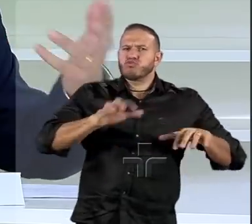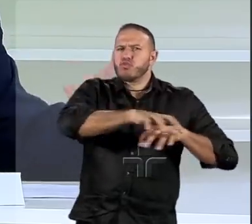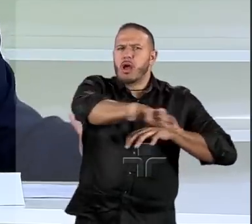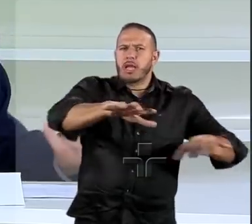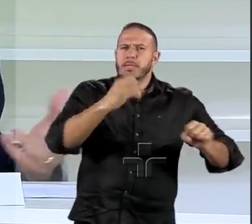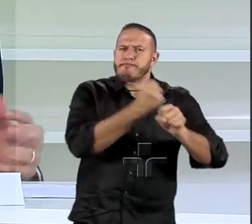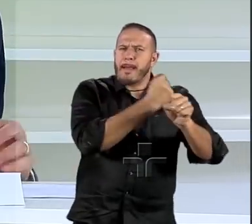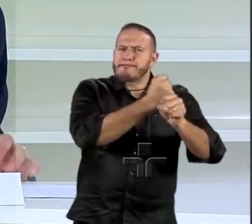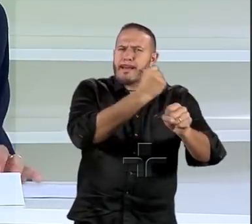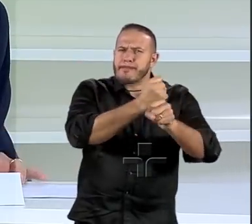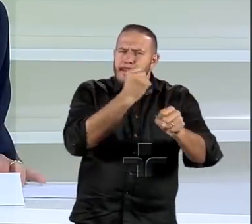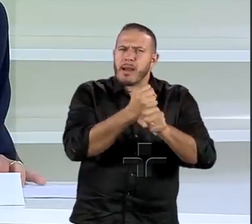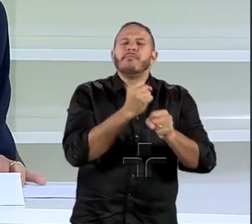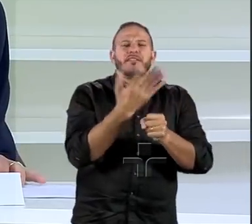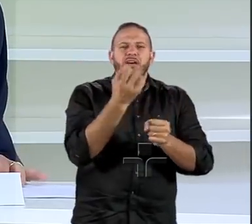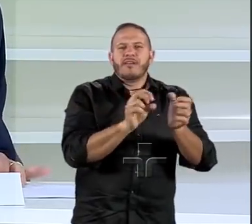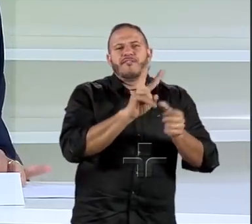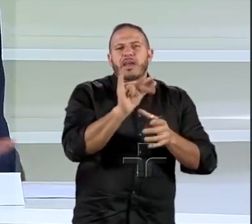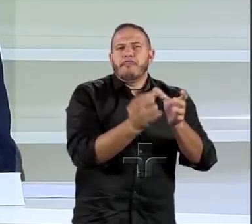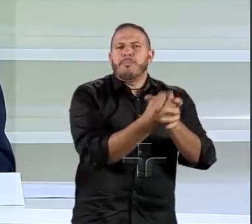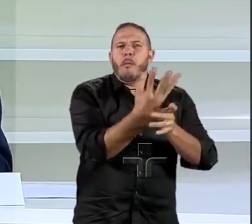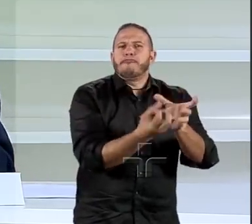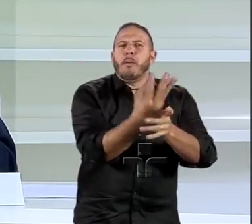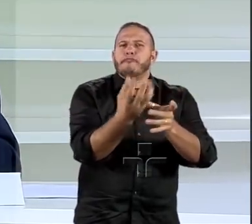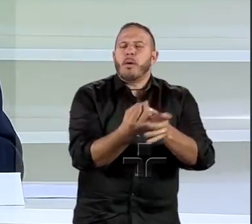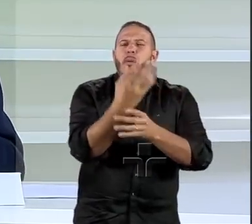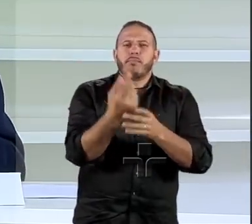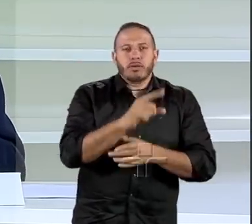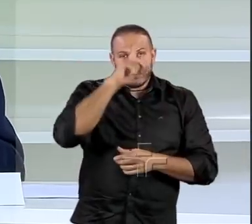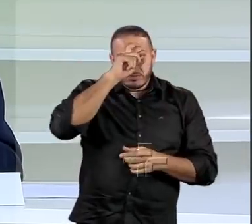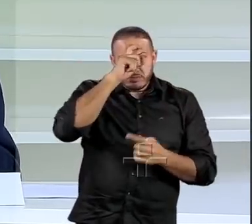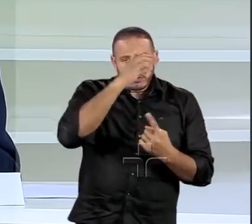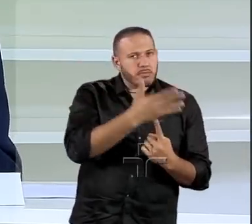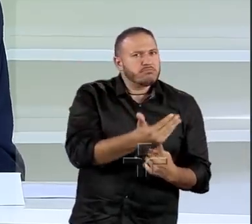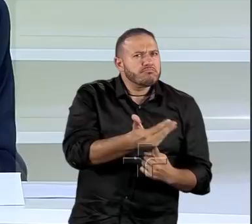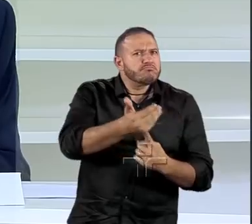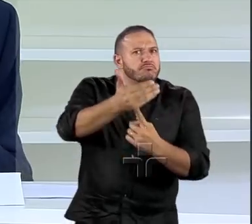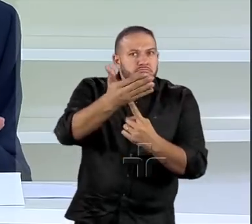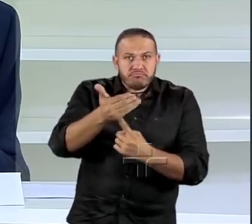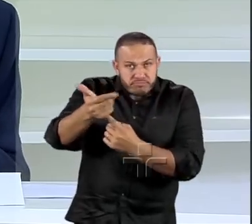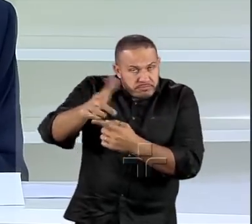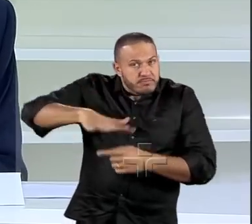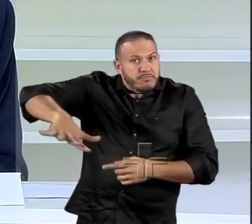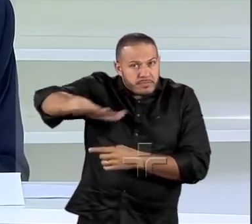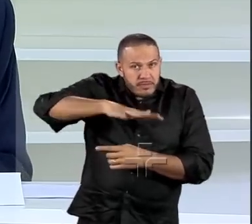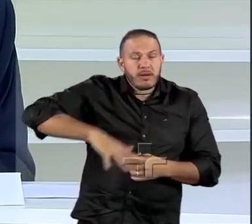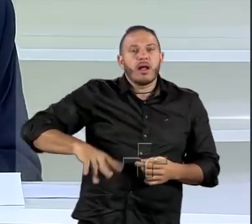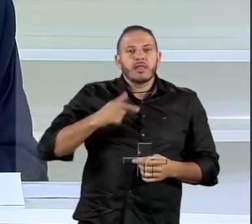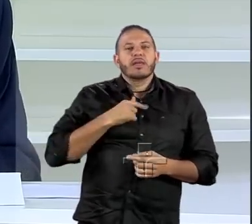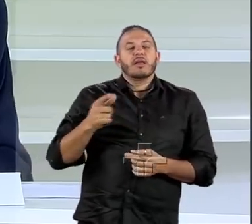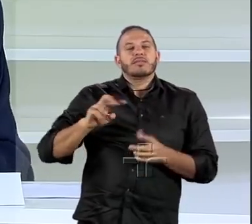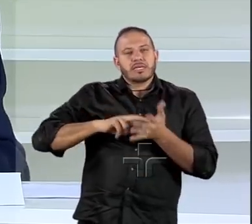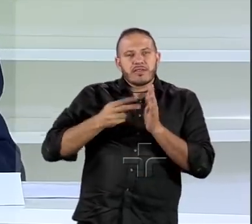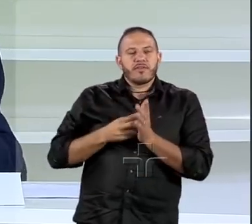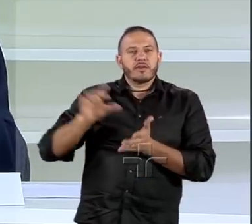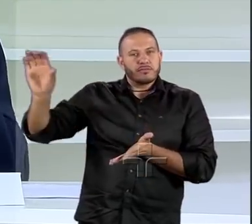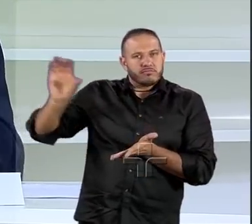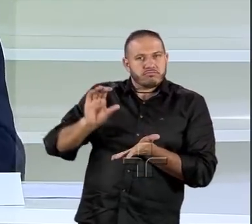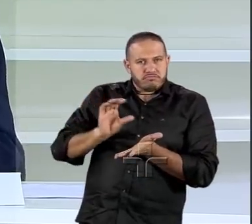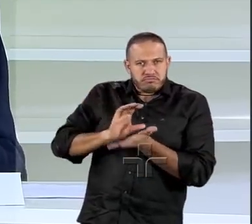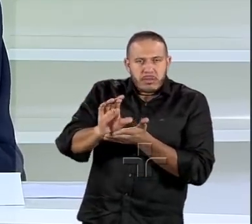aos hospitais de modernização. Então, ajuste fiscal não quer dizer tirar dinheiro, ajuste